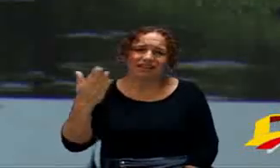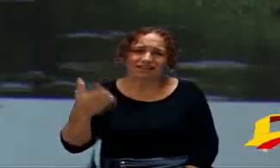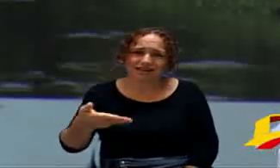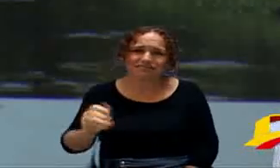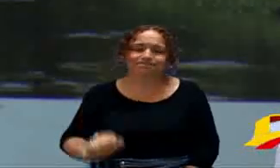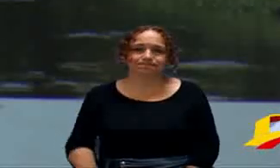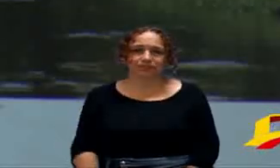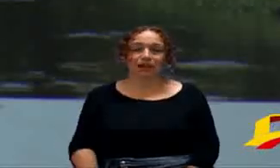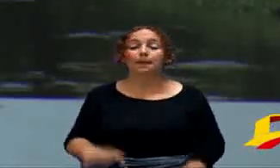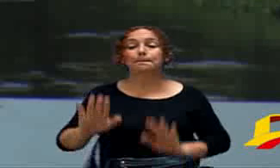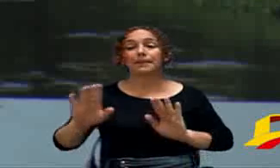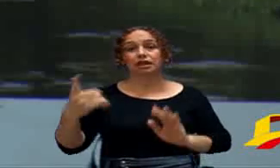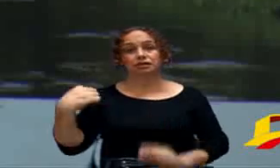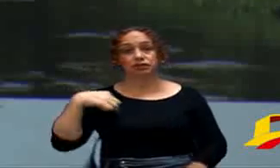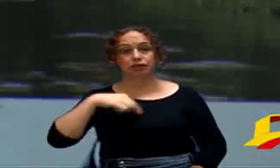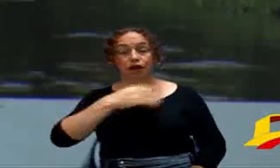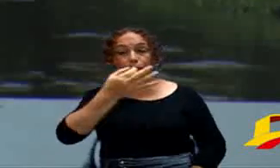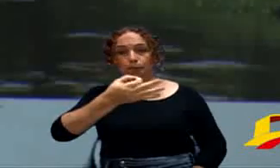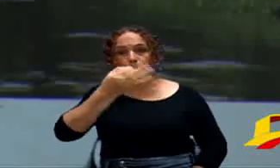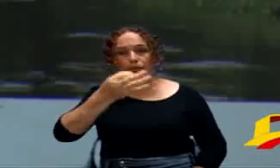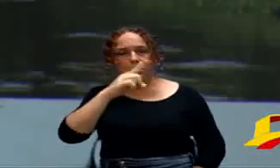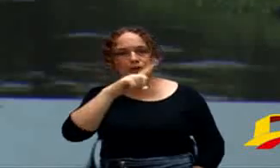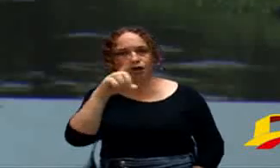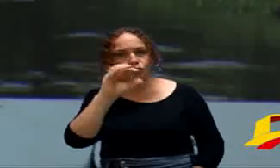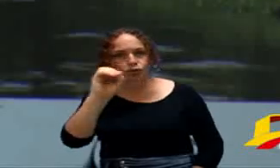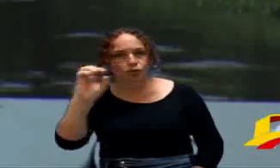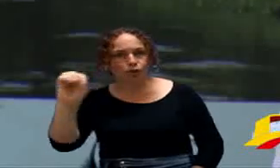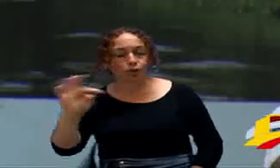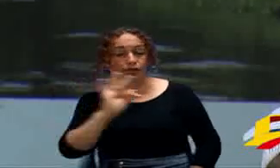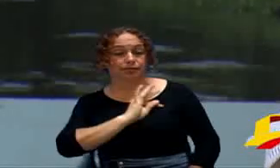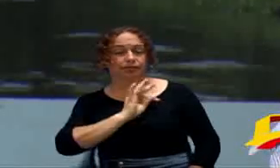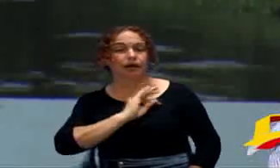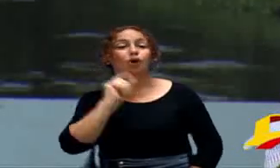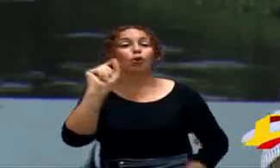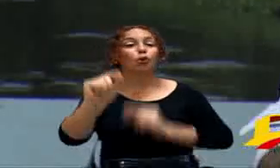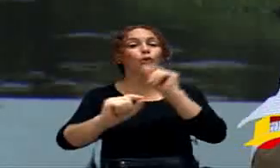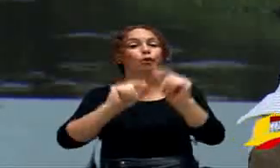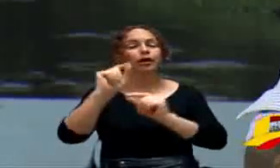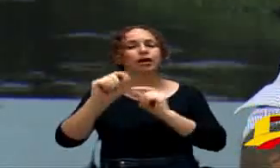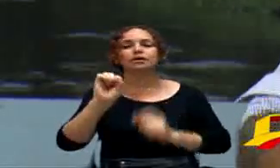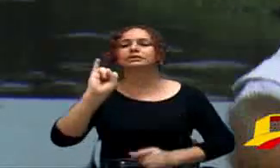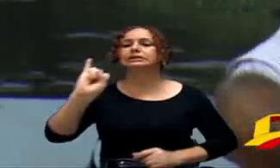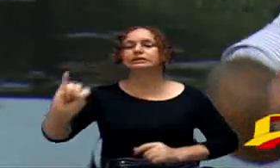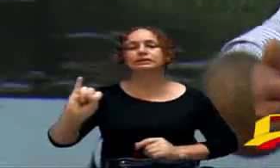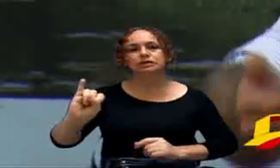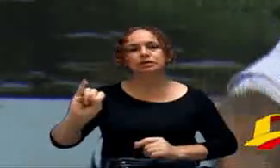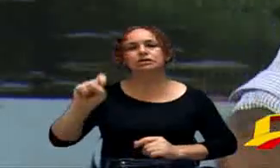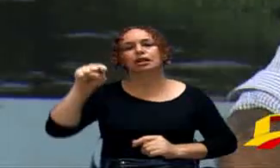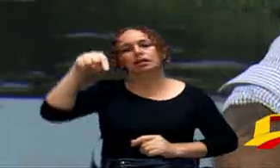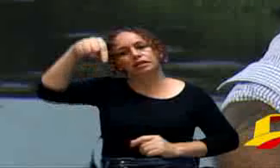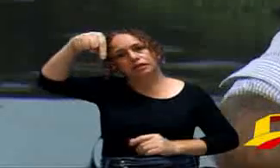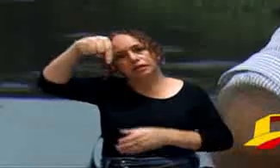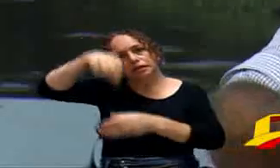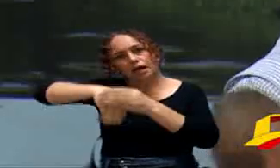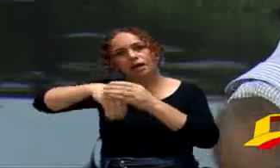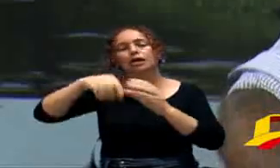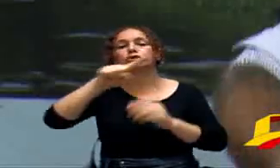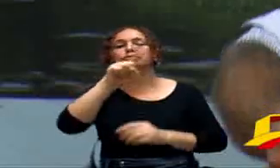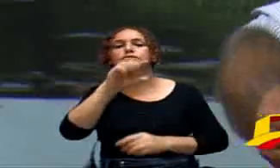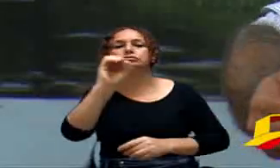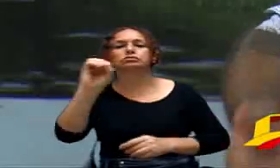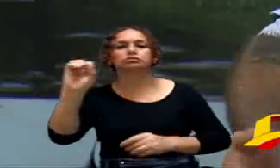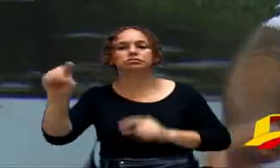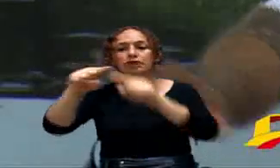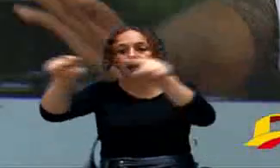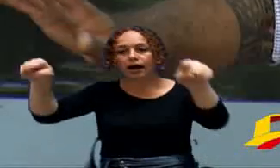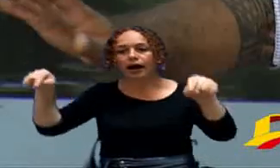é, se for possível fazer uma adaptação do recinto para as condições do Sandro, para as condições